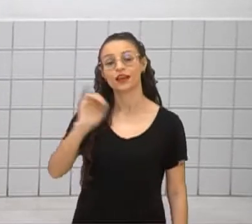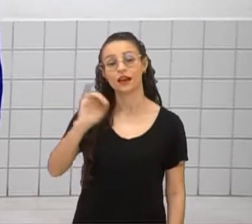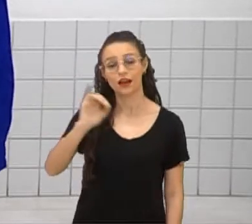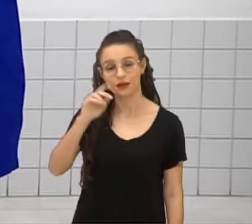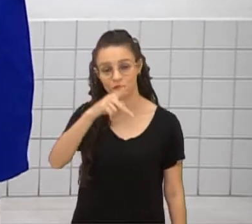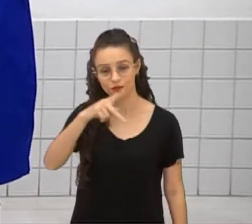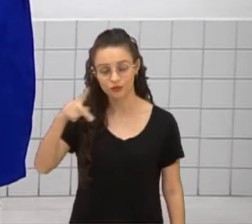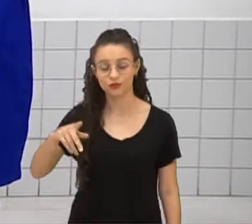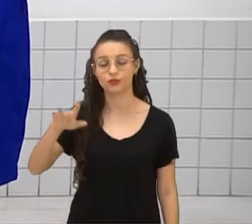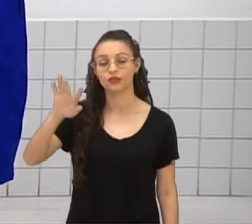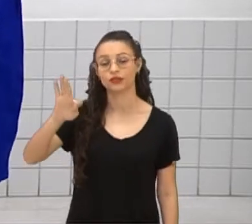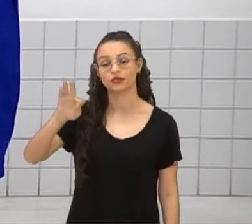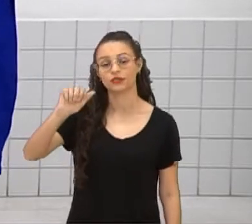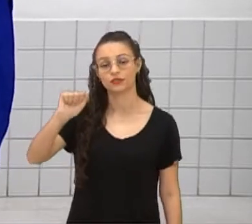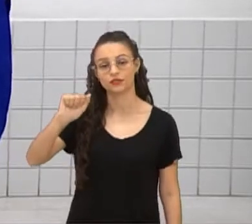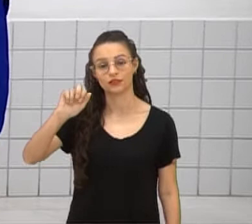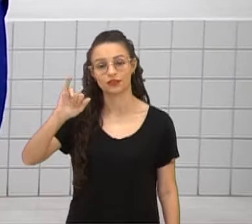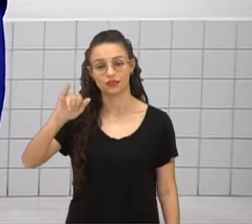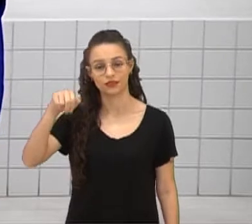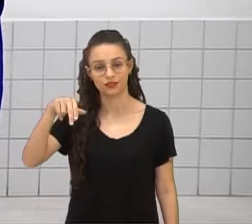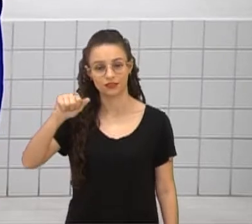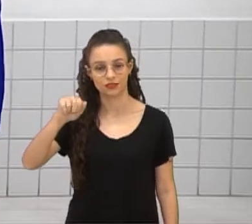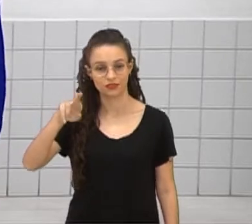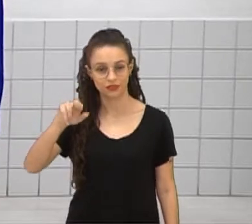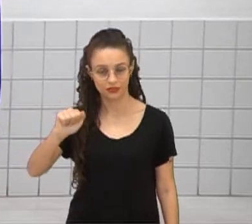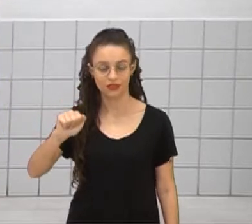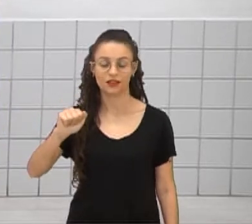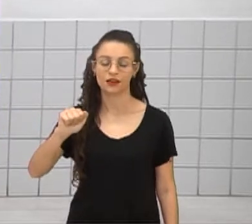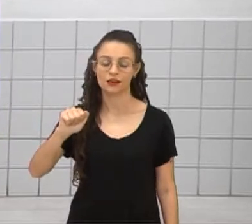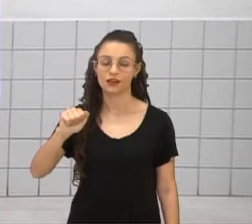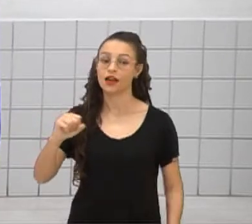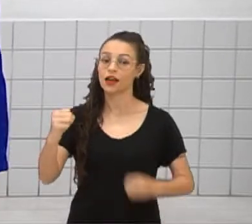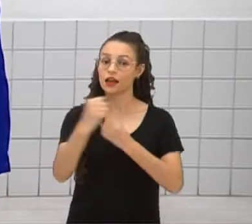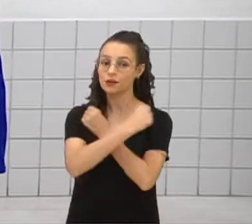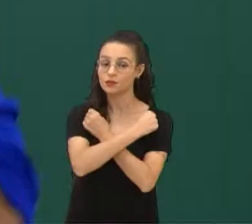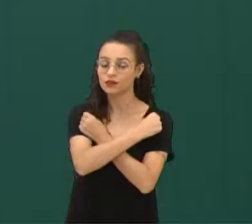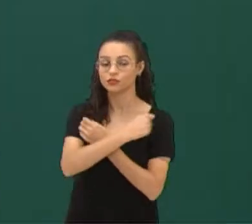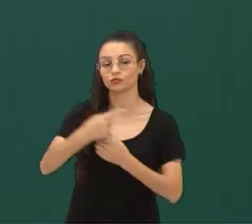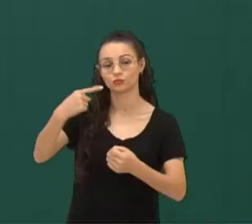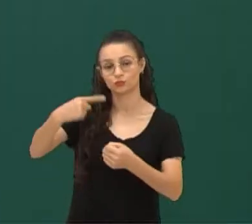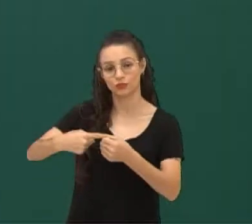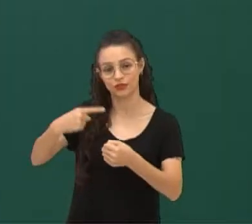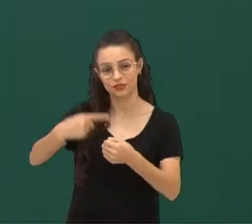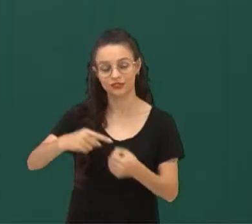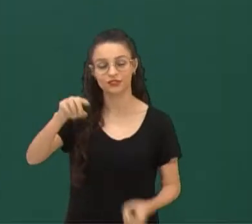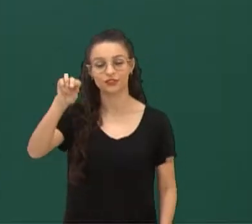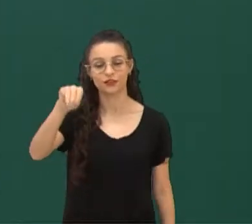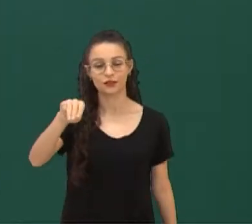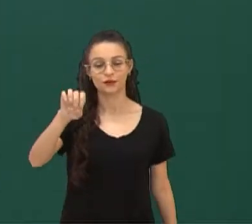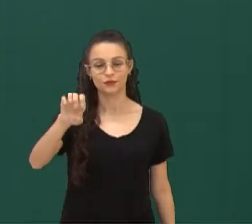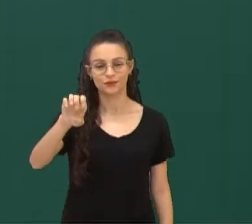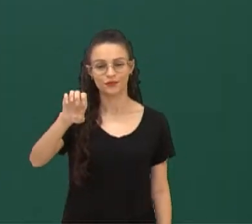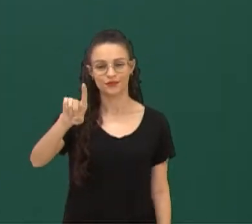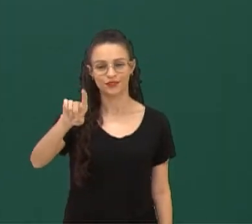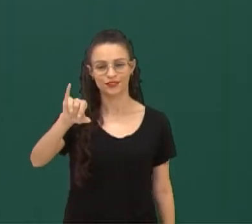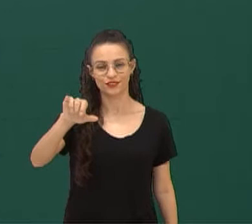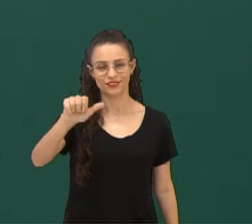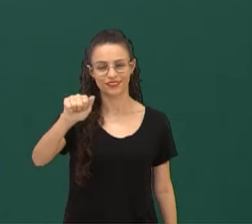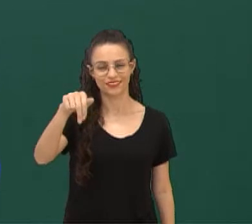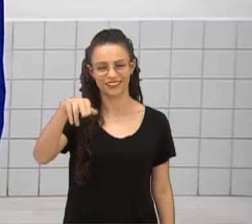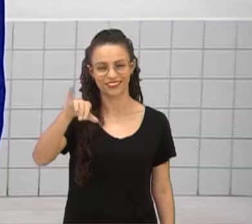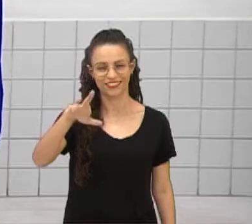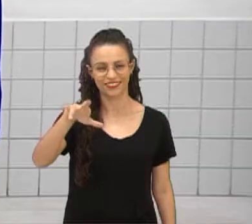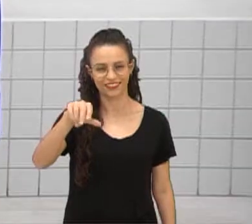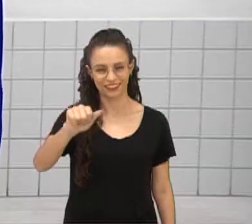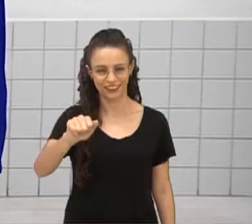Manda um abraço para o Colégio João Manoel mondrone de Medianeira braço pra galera de Medianeira tem muita